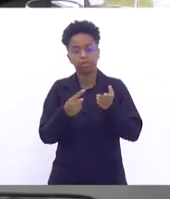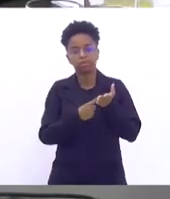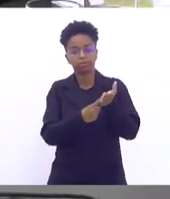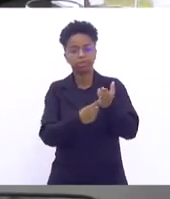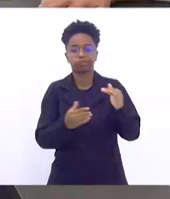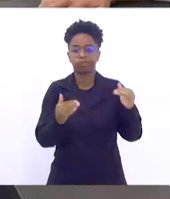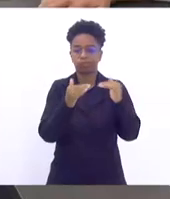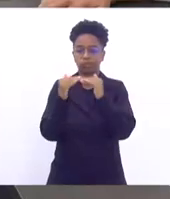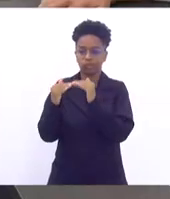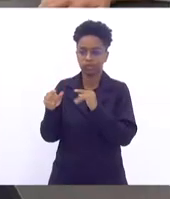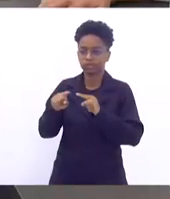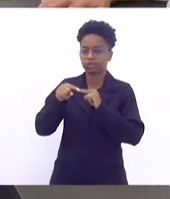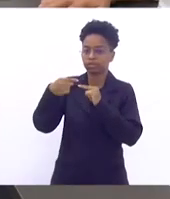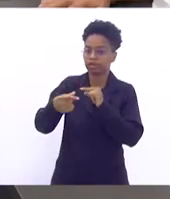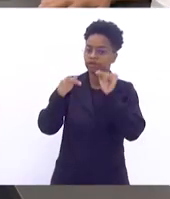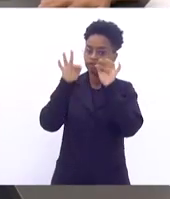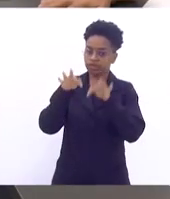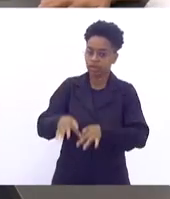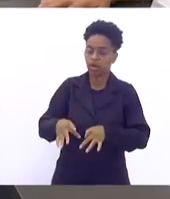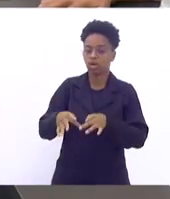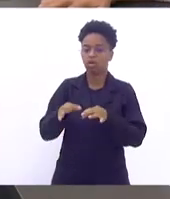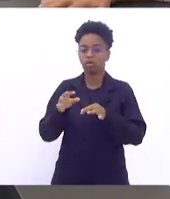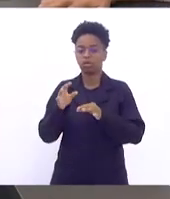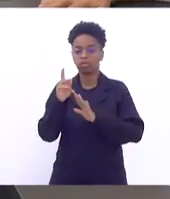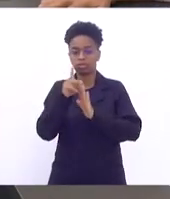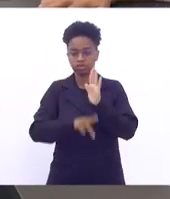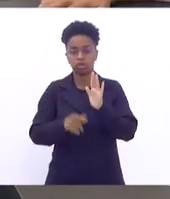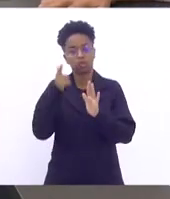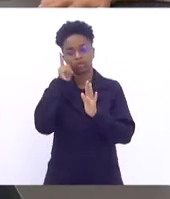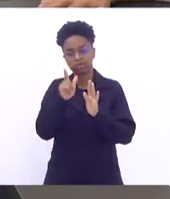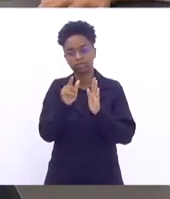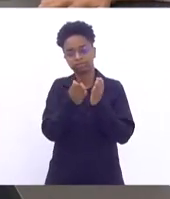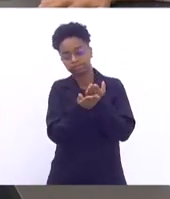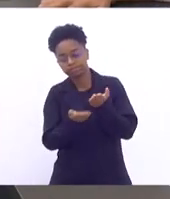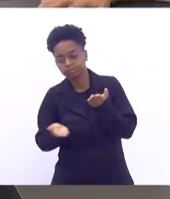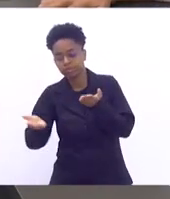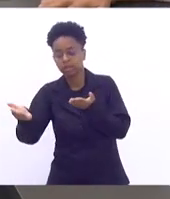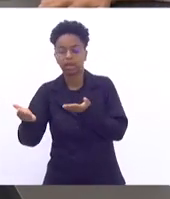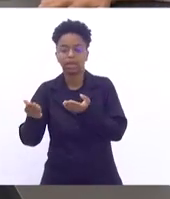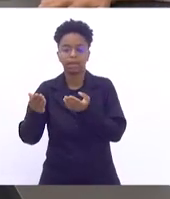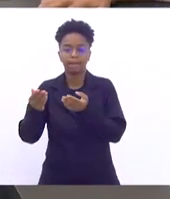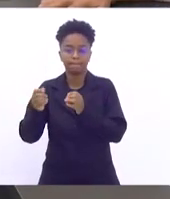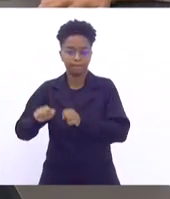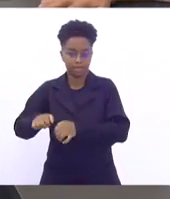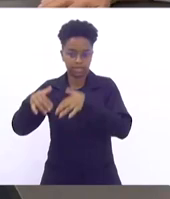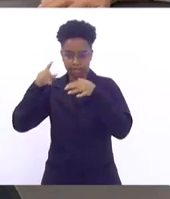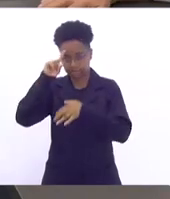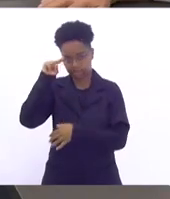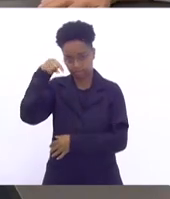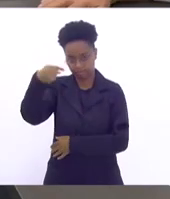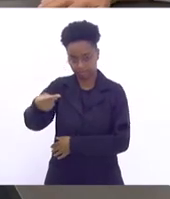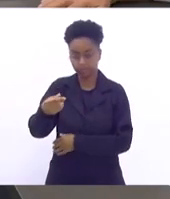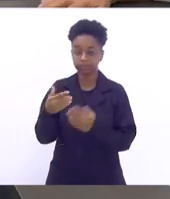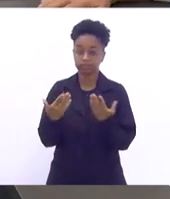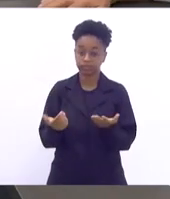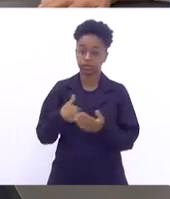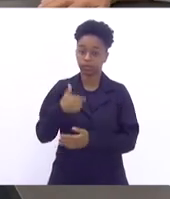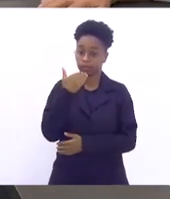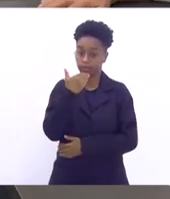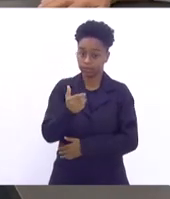finalizar esse projeto e colocá-lo em plenário na semana que vem então Deputado Luiz Paulo vou pedir aqui uma